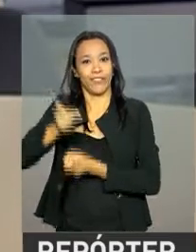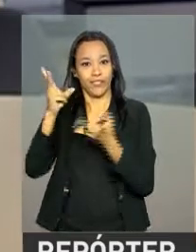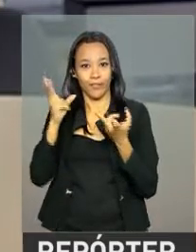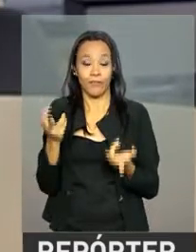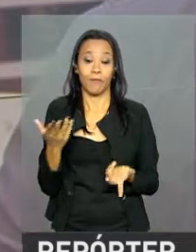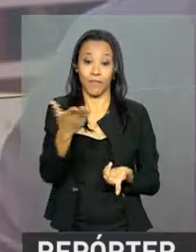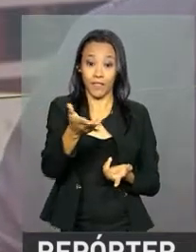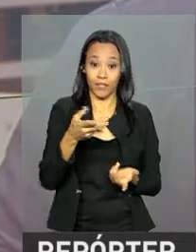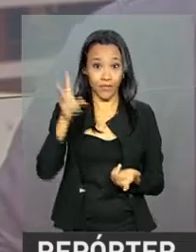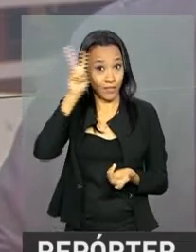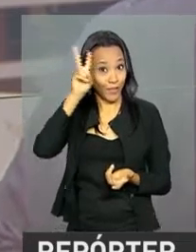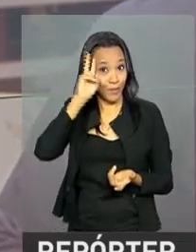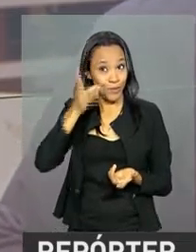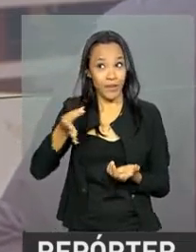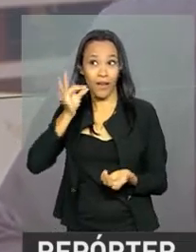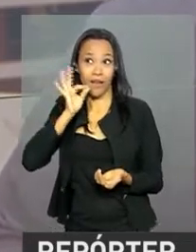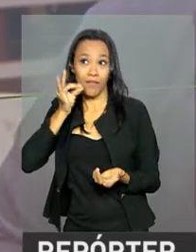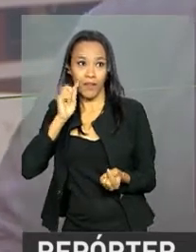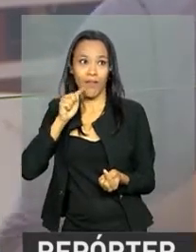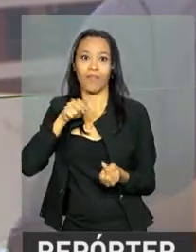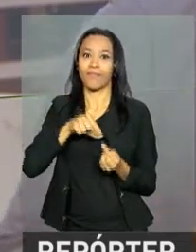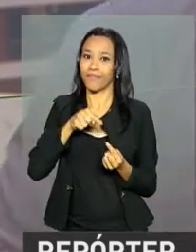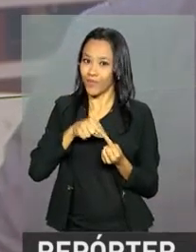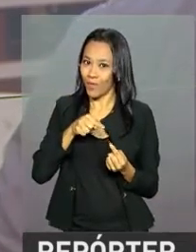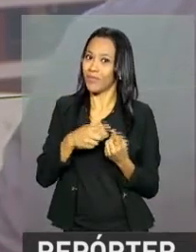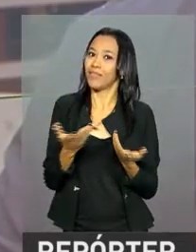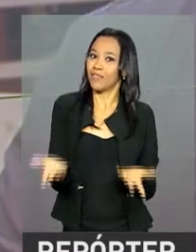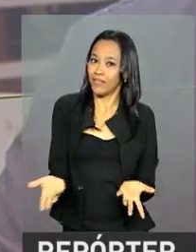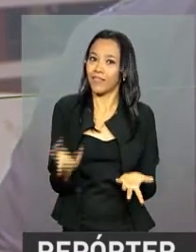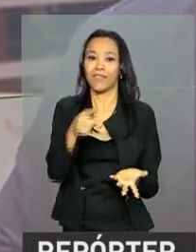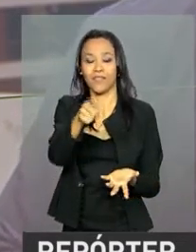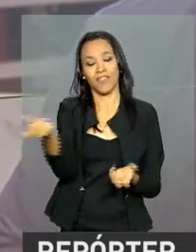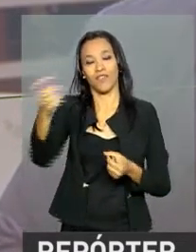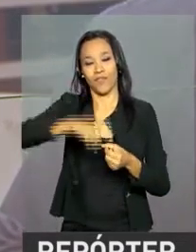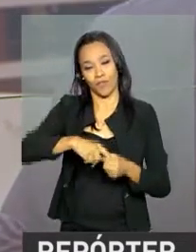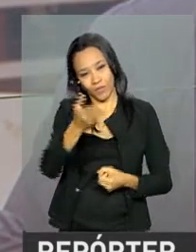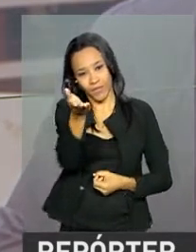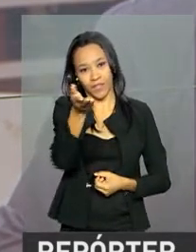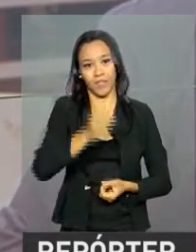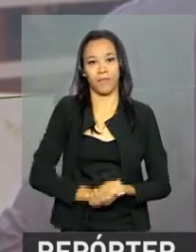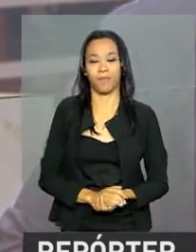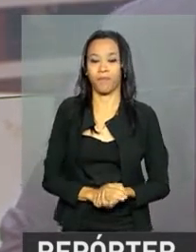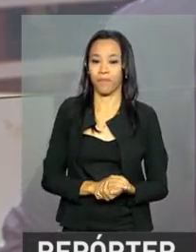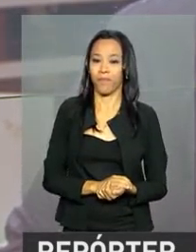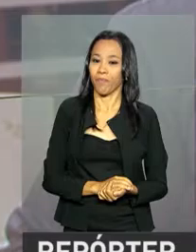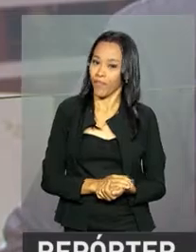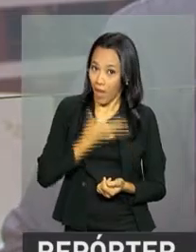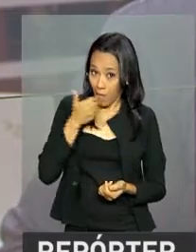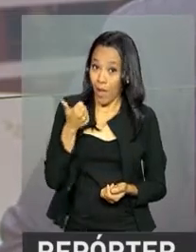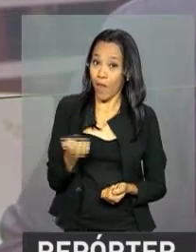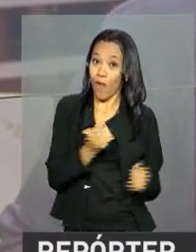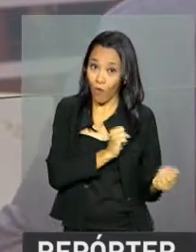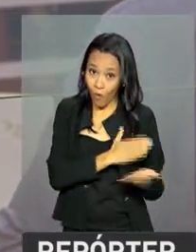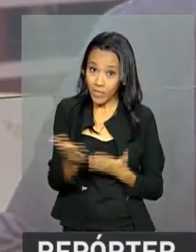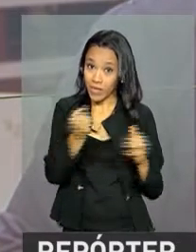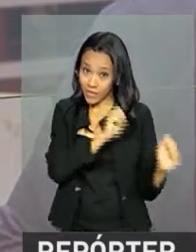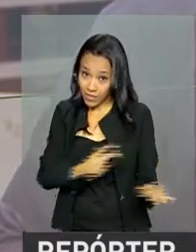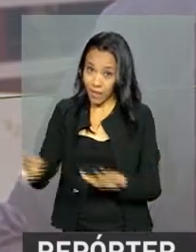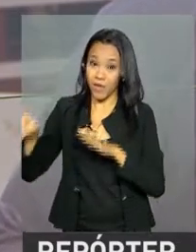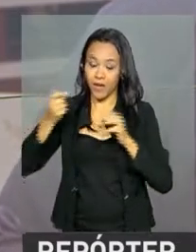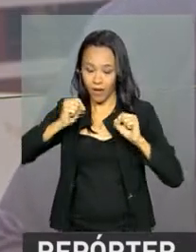feira é a mistura perfeita é por enquanto é isso a gente volta com você e ainda expandir a melhor forma para começar a semana é daquela